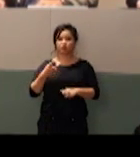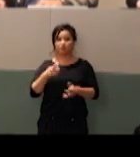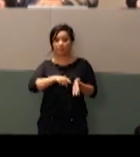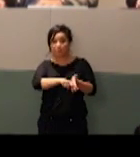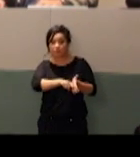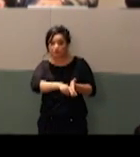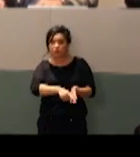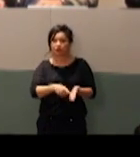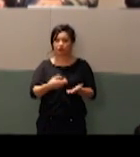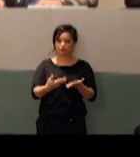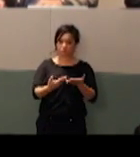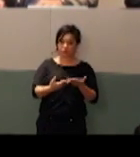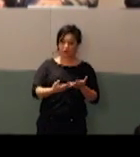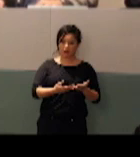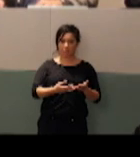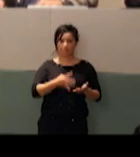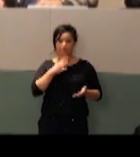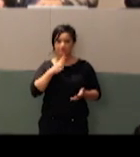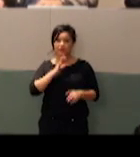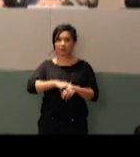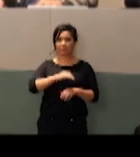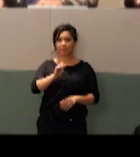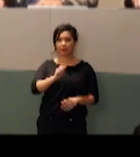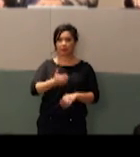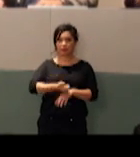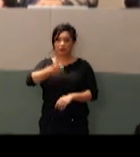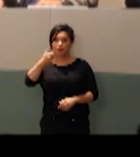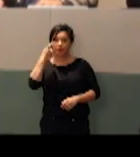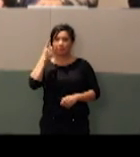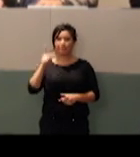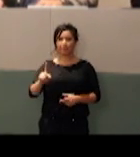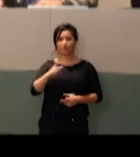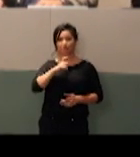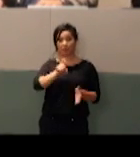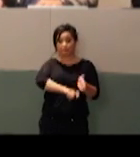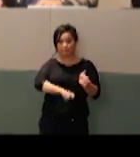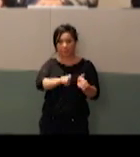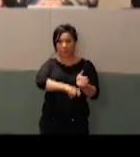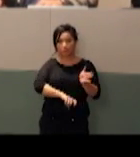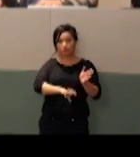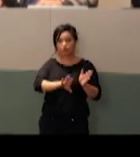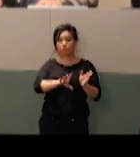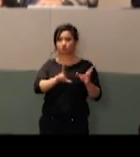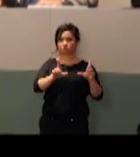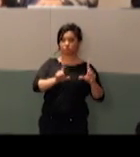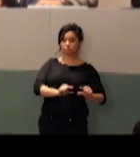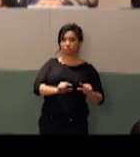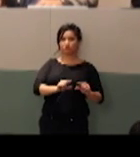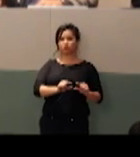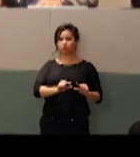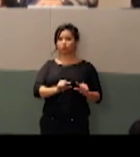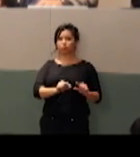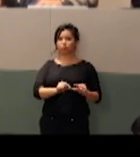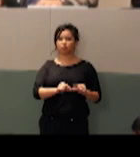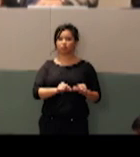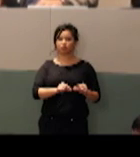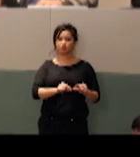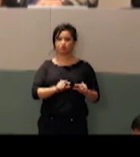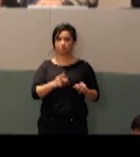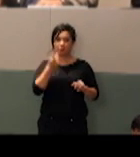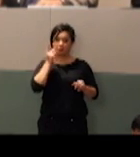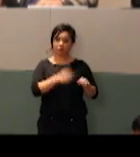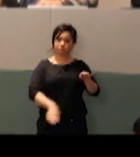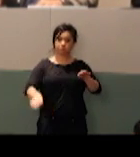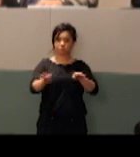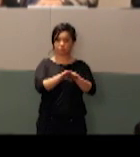para diminuir certas alíquotas de impostos e igualar com Goiás. Há determinadas áreas do